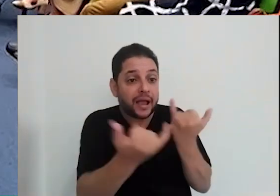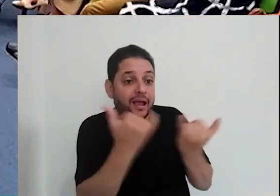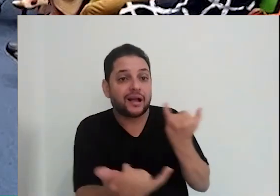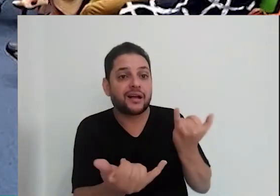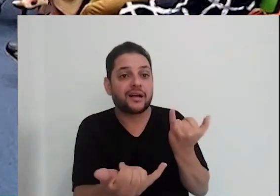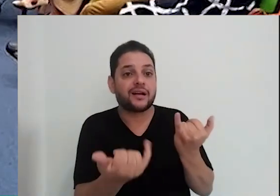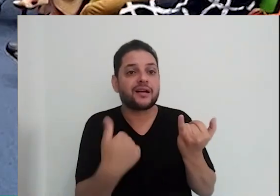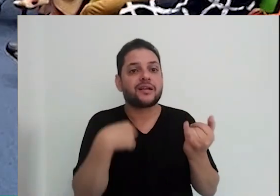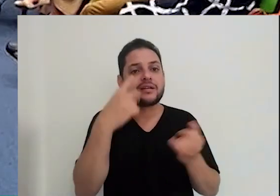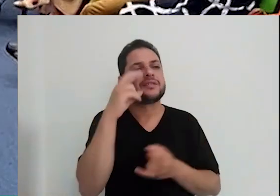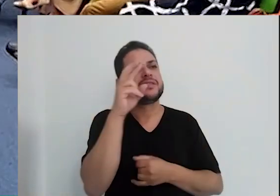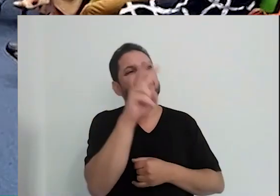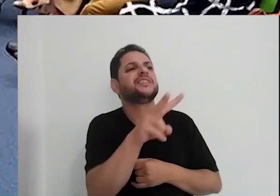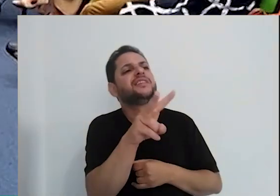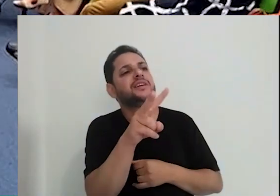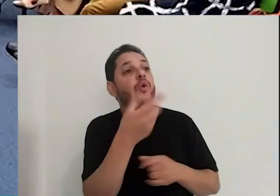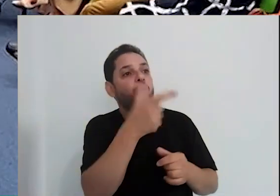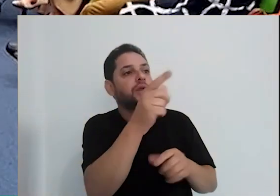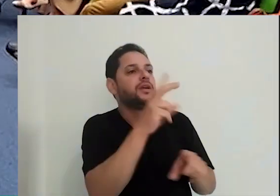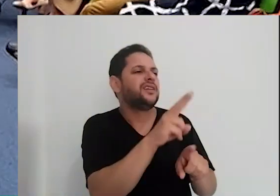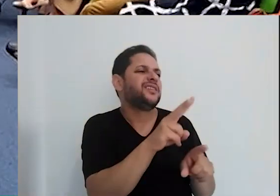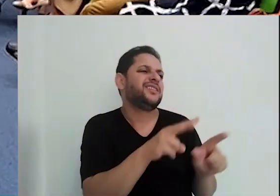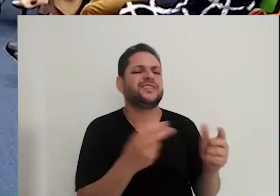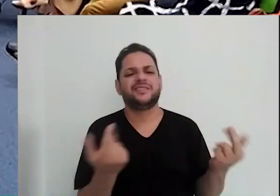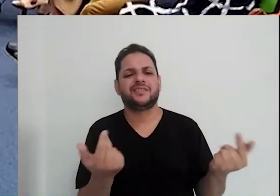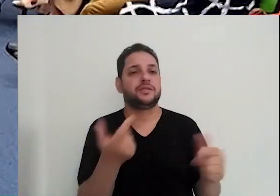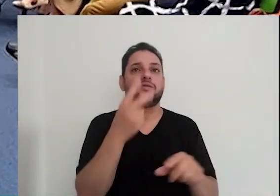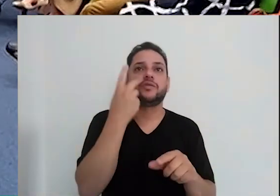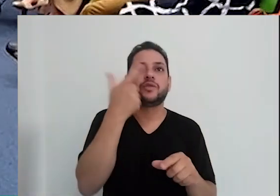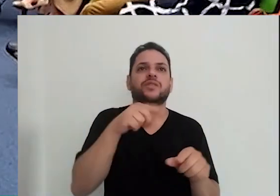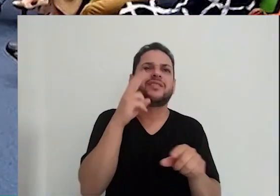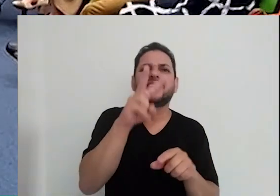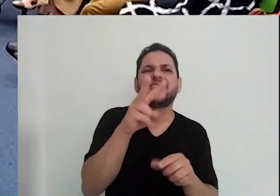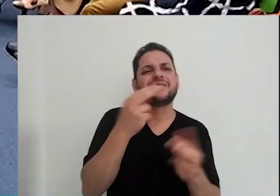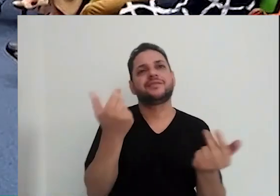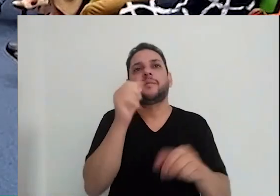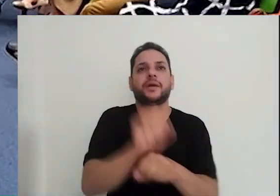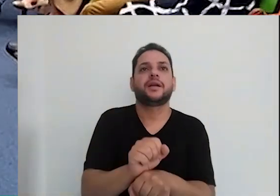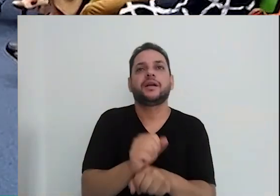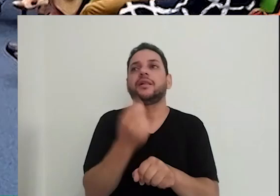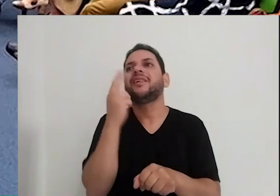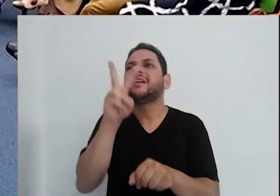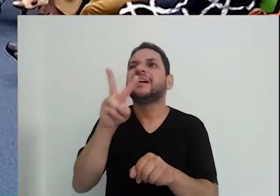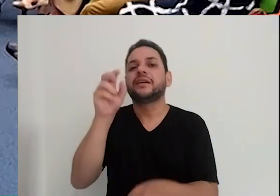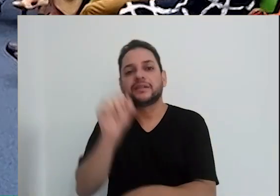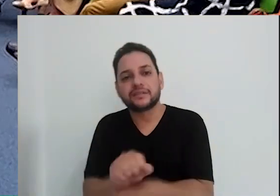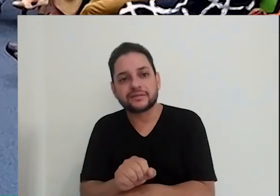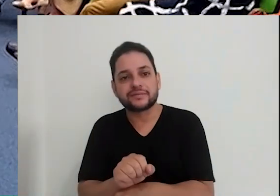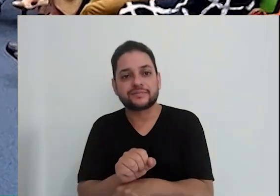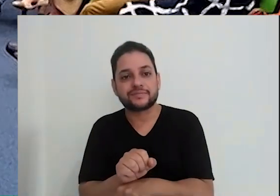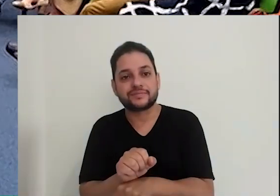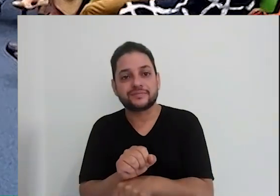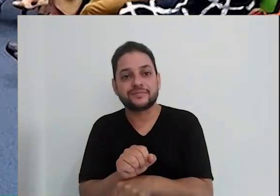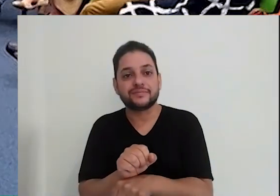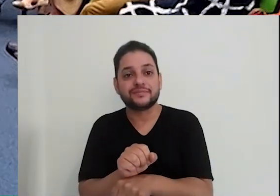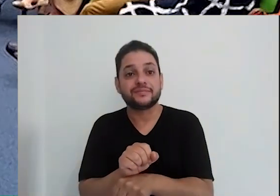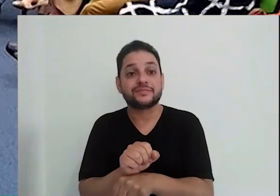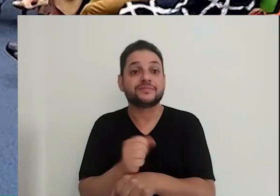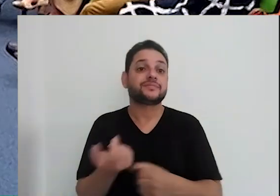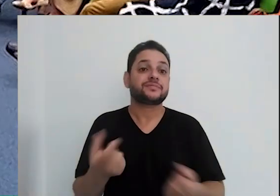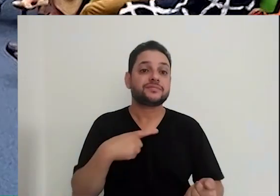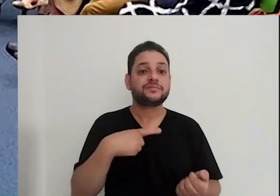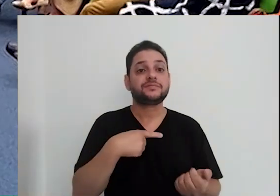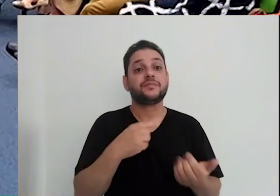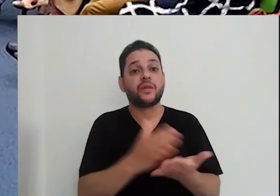assisto uma fala ah não é igual paro Ah não é igual paro então assim aconteceu a mesma coisa com o praia com isso ouvi alguns